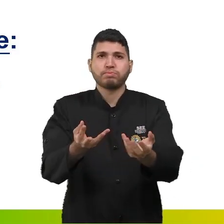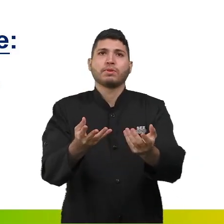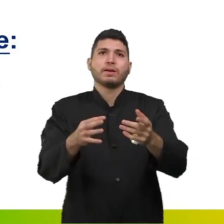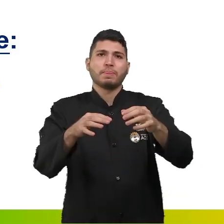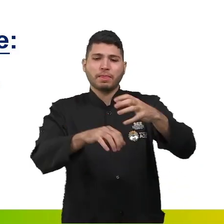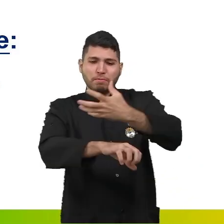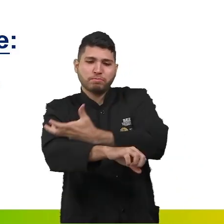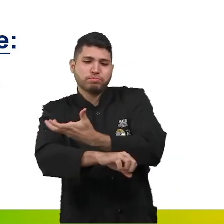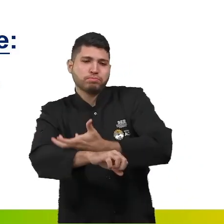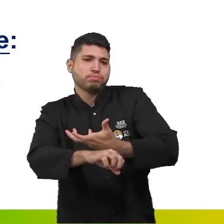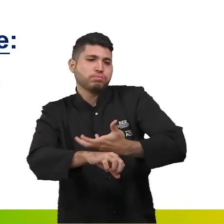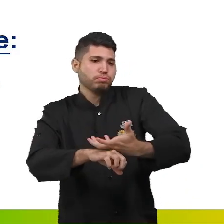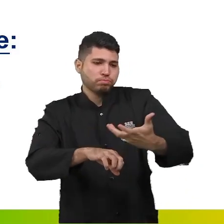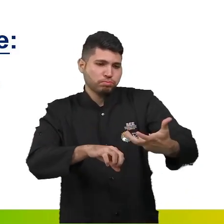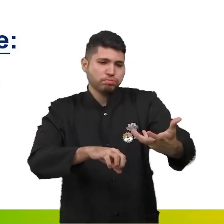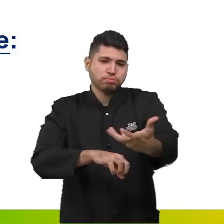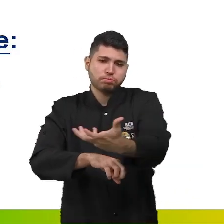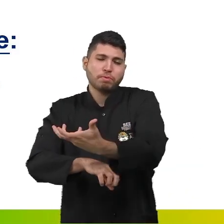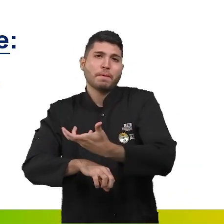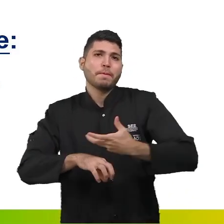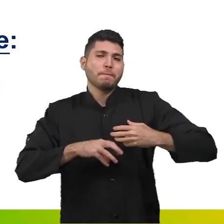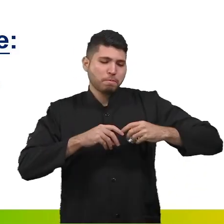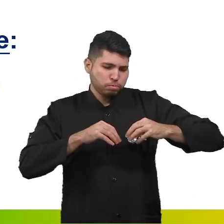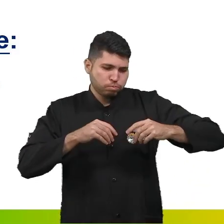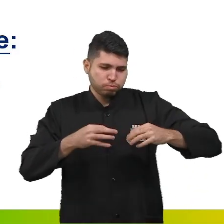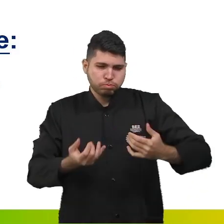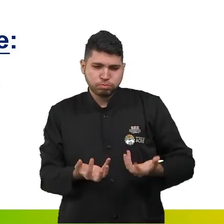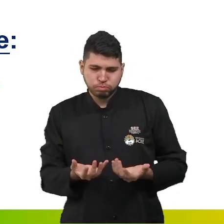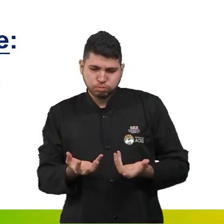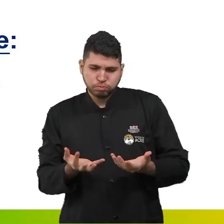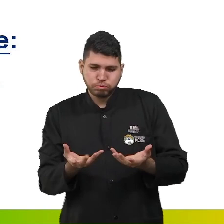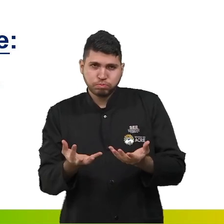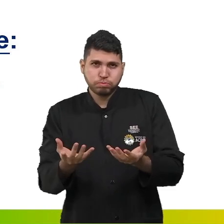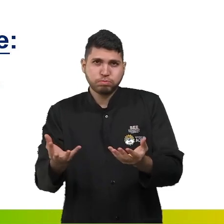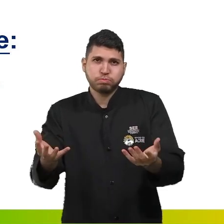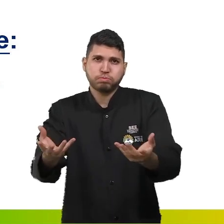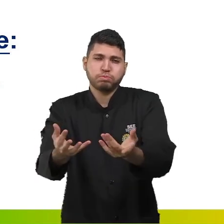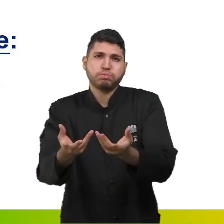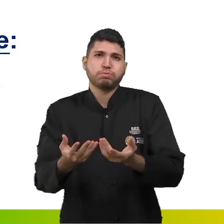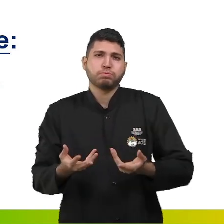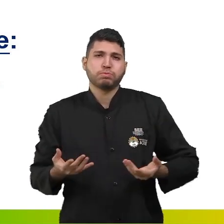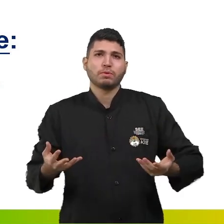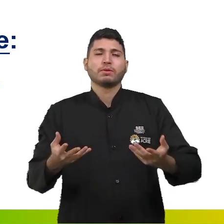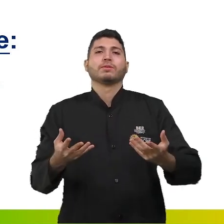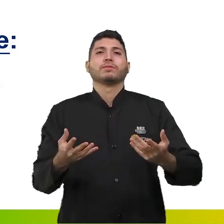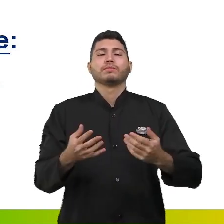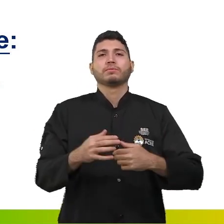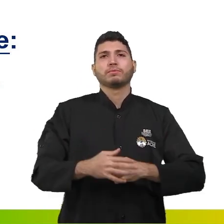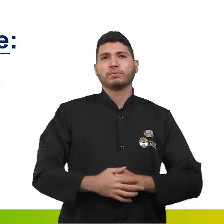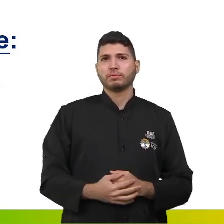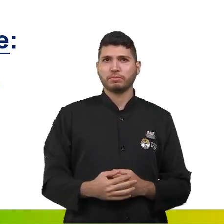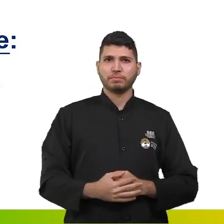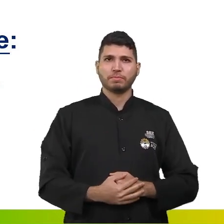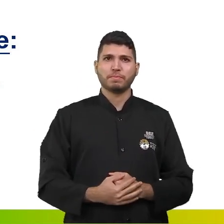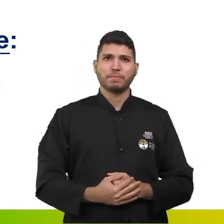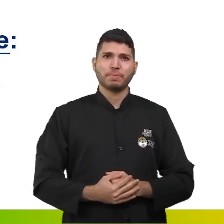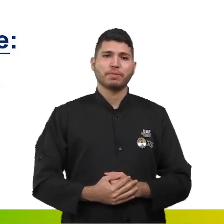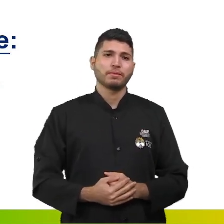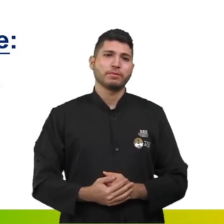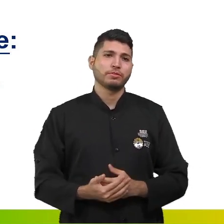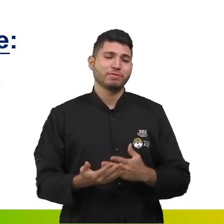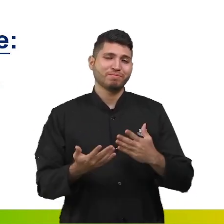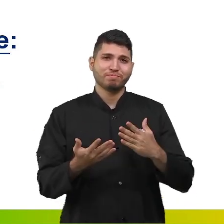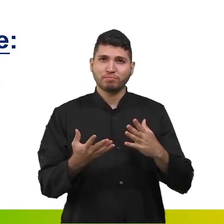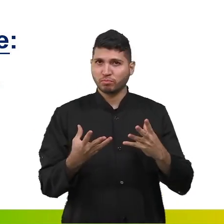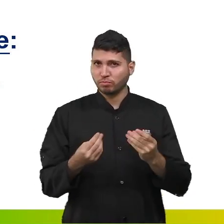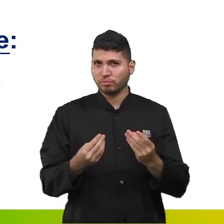ali a casa dos seus senhores, né, dos seus donos. Então, praticavam diversos tipos de sabotagem